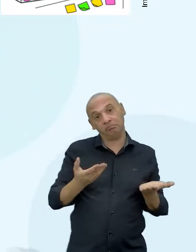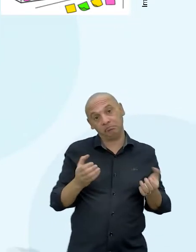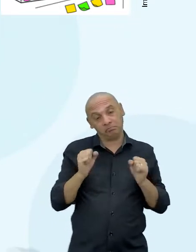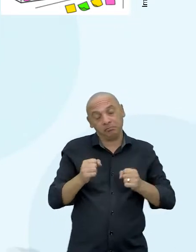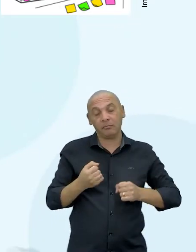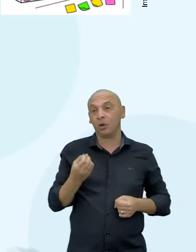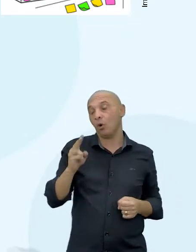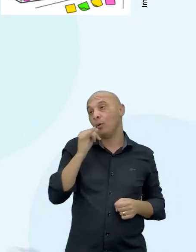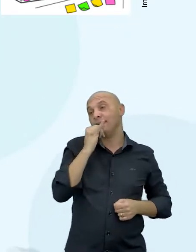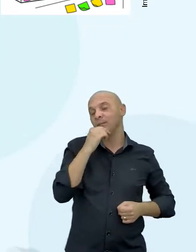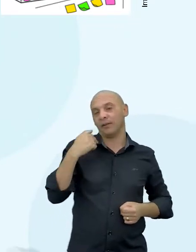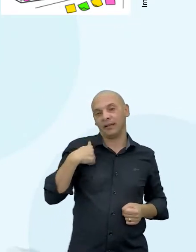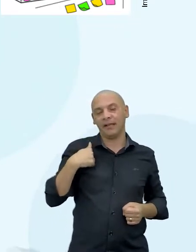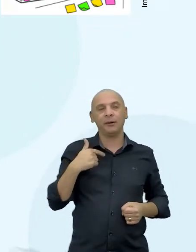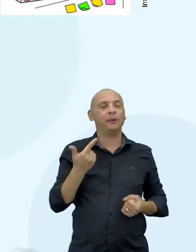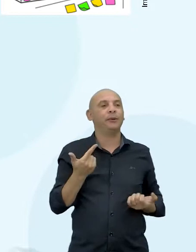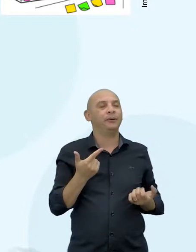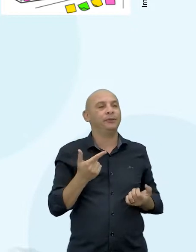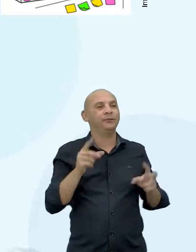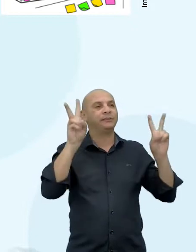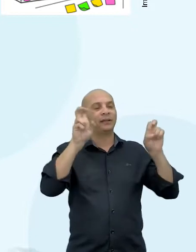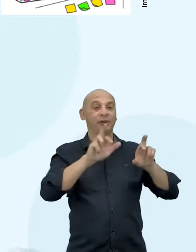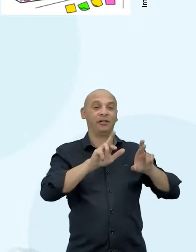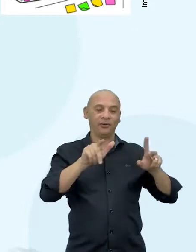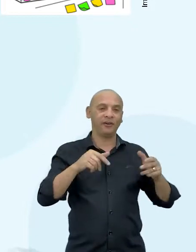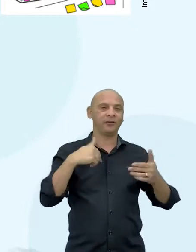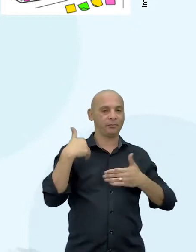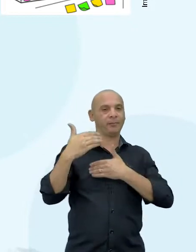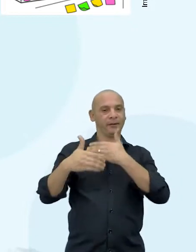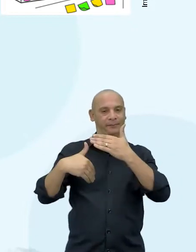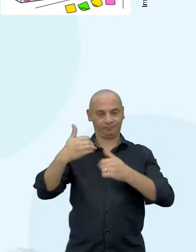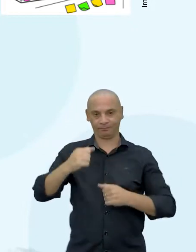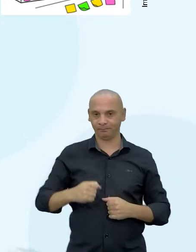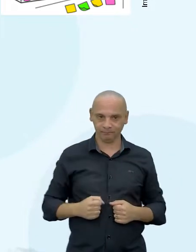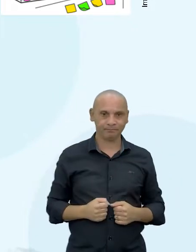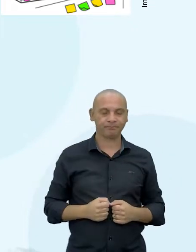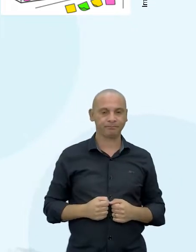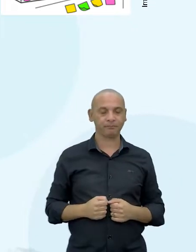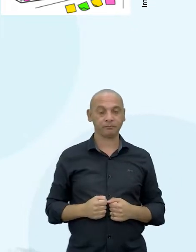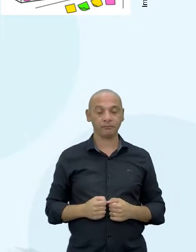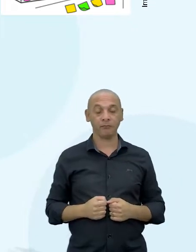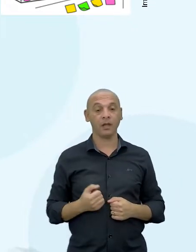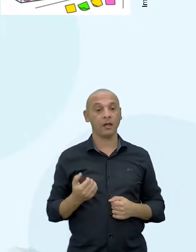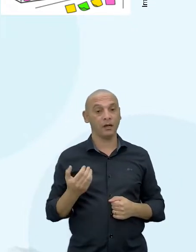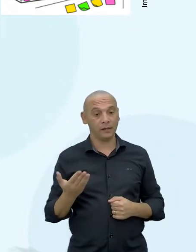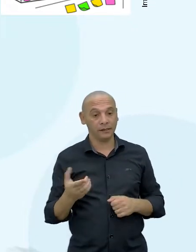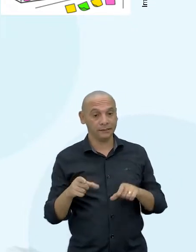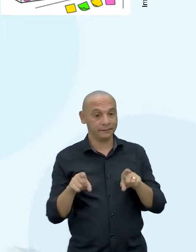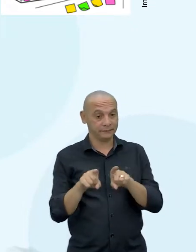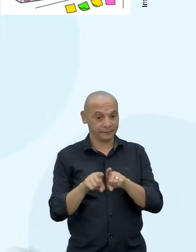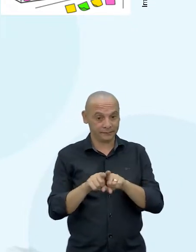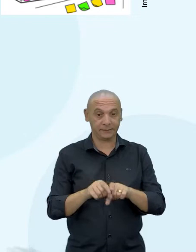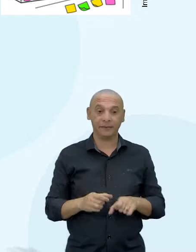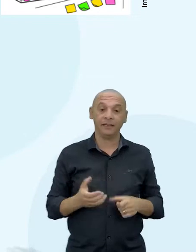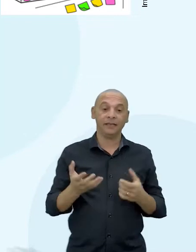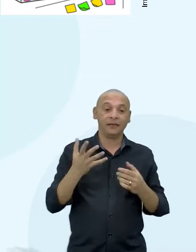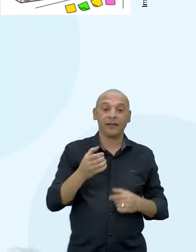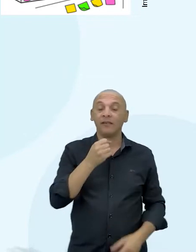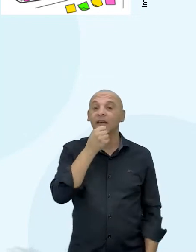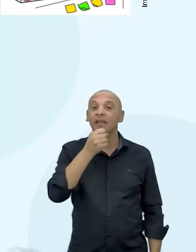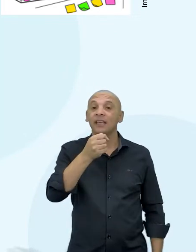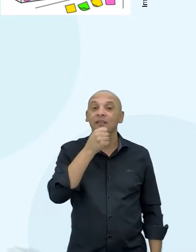exemplo, eu vou ver o negócio de segurança alimentar. Então, vou ter que ler as coisas de segurança alimentar. Eu vou ver outro tipo de tema